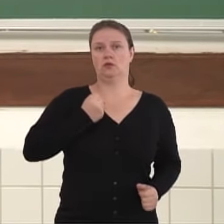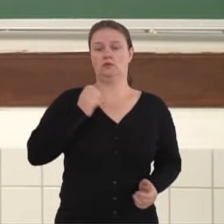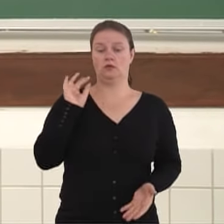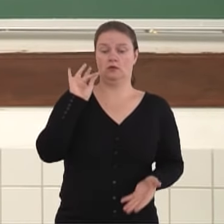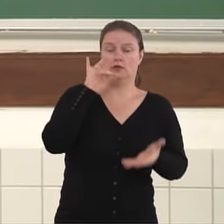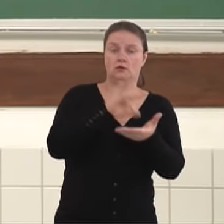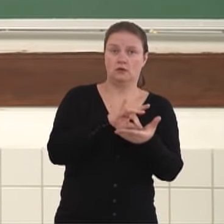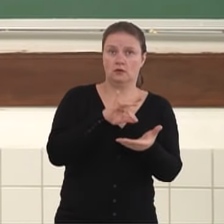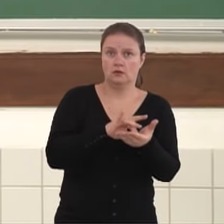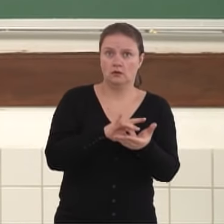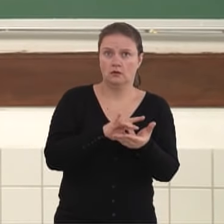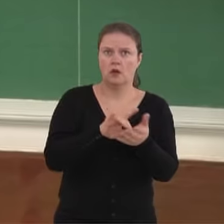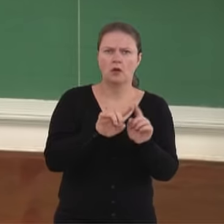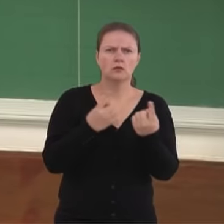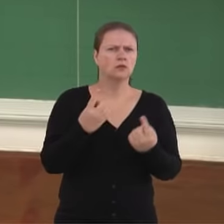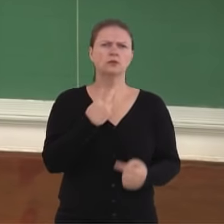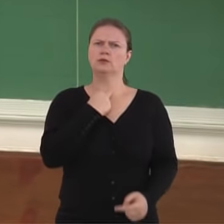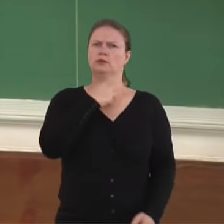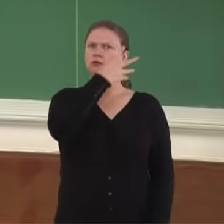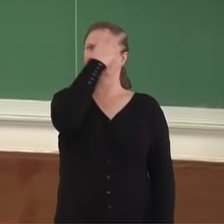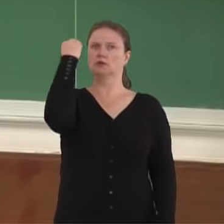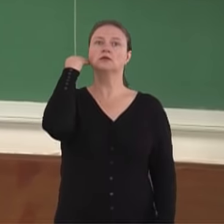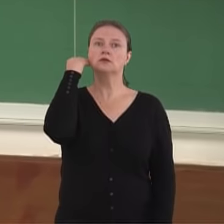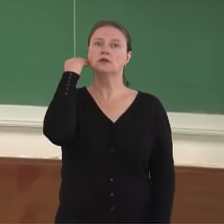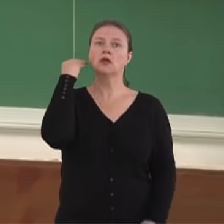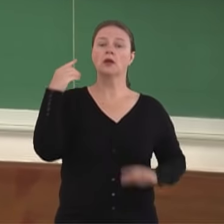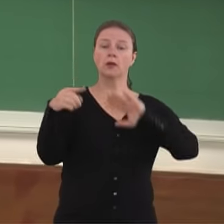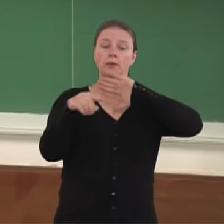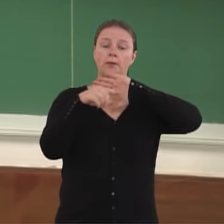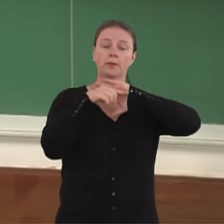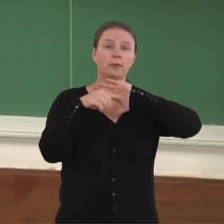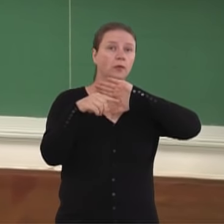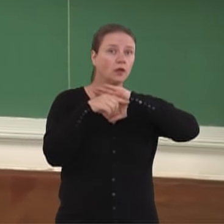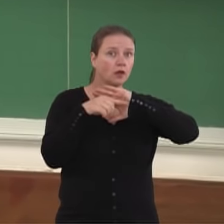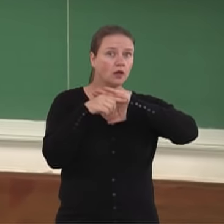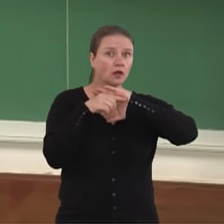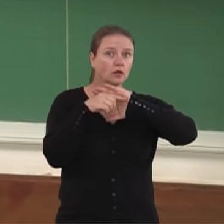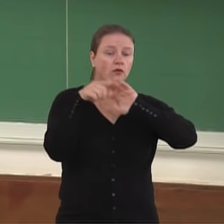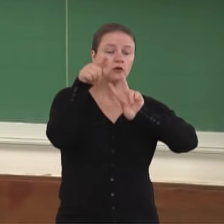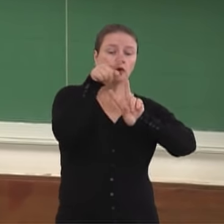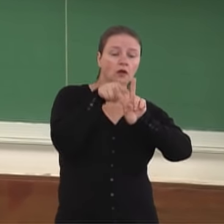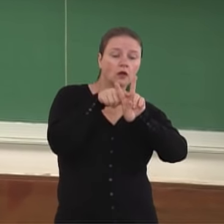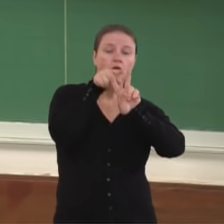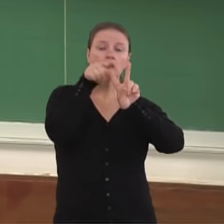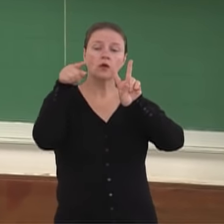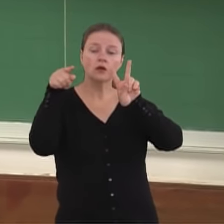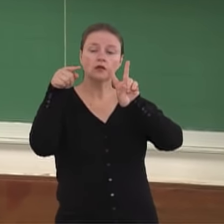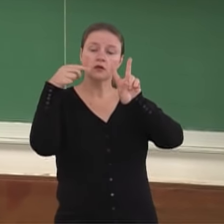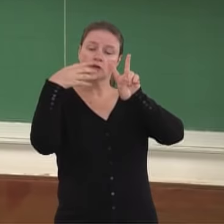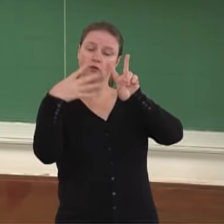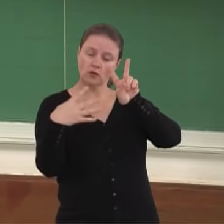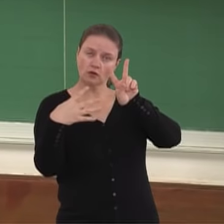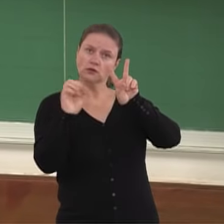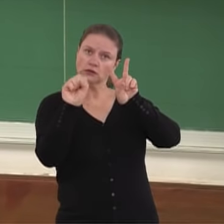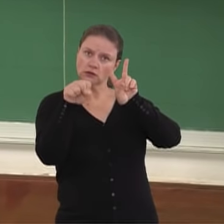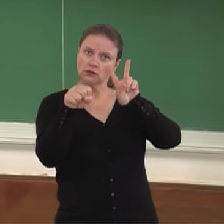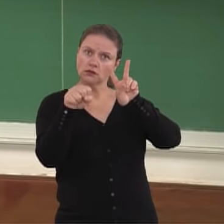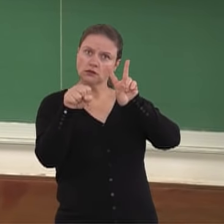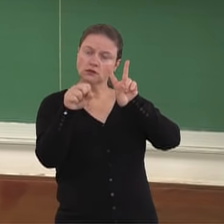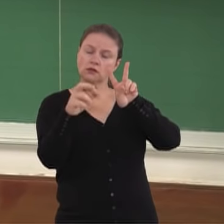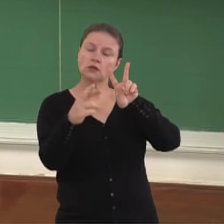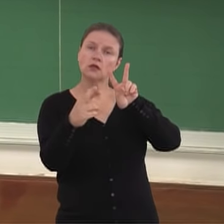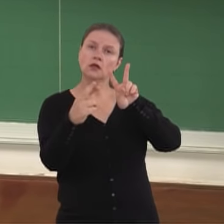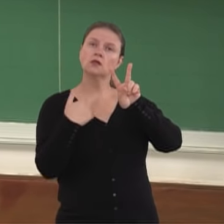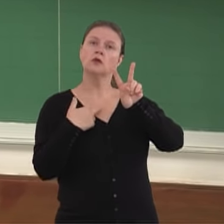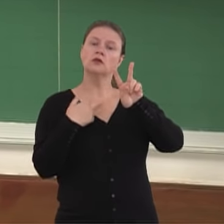pode esquecer é que menos raiz quadrada de 4, sim, vai dar menos 2. É um número inteiro, ele faz parte